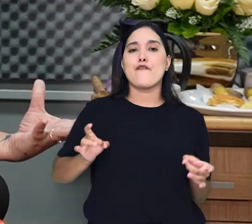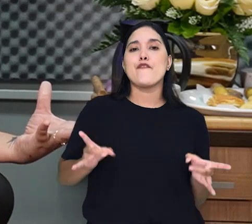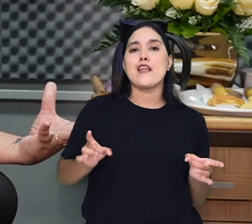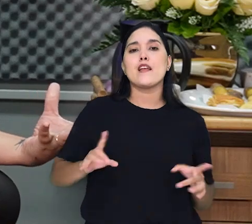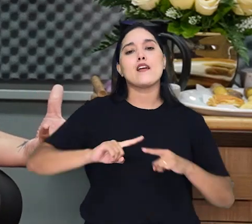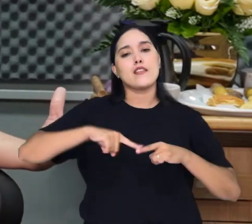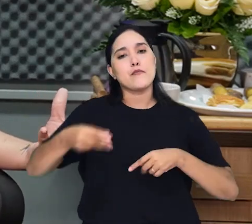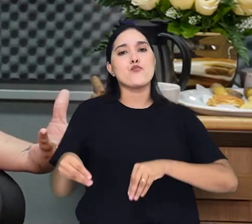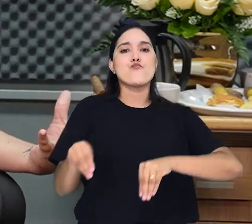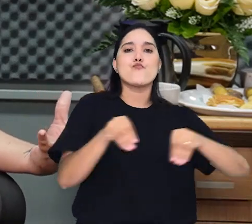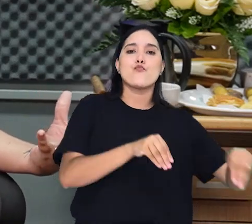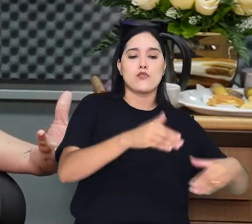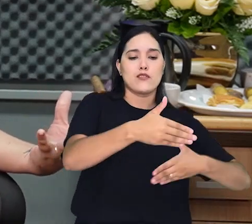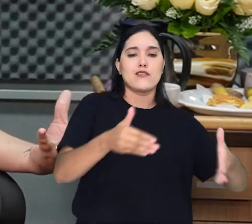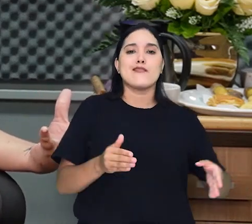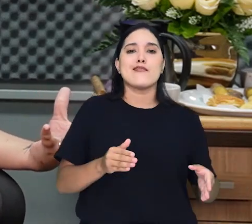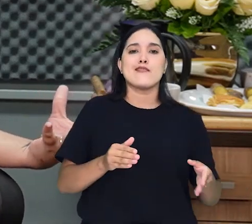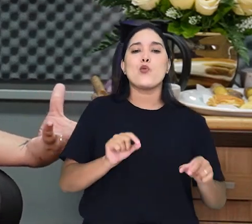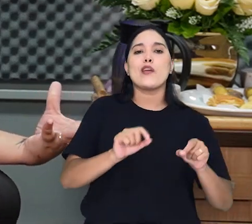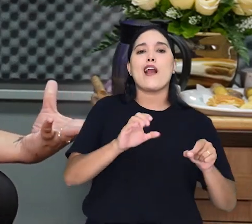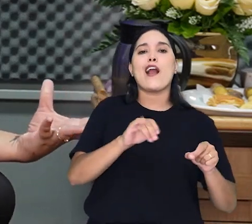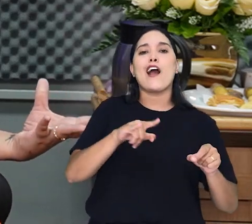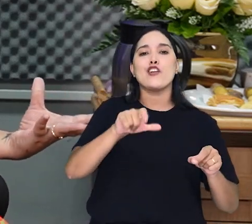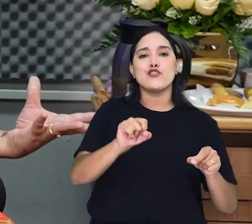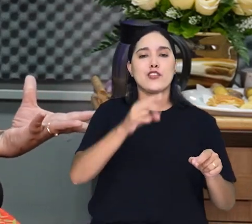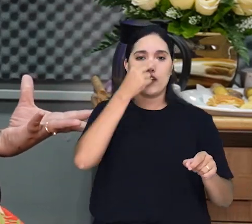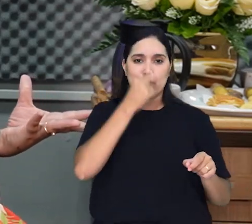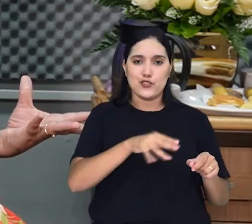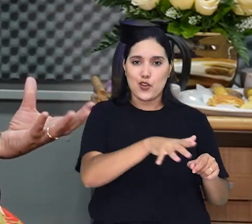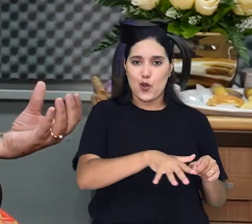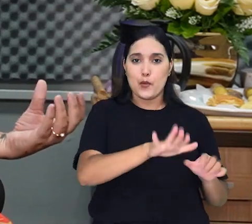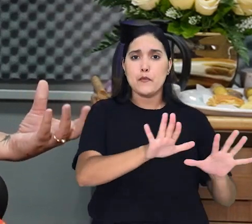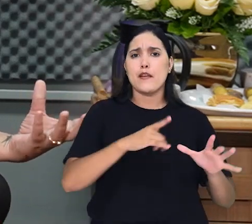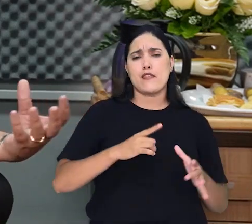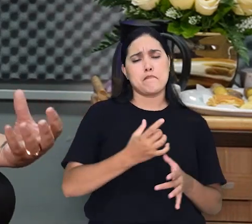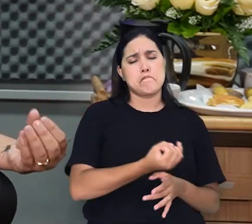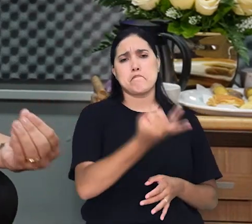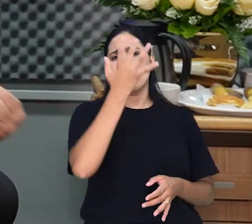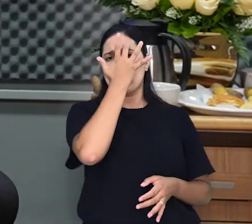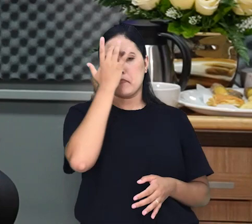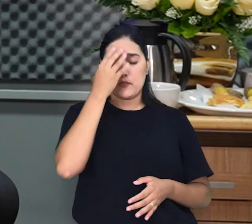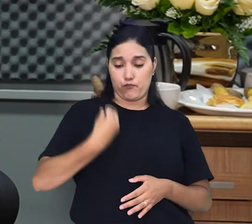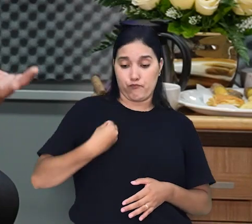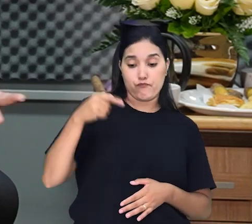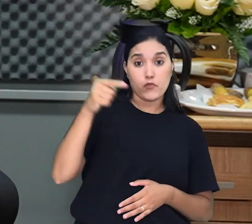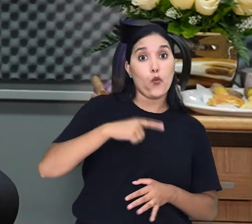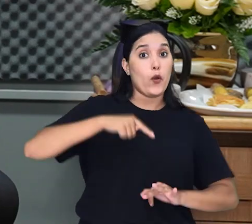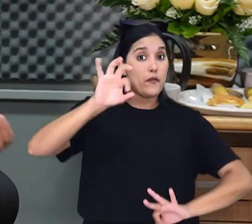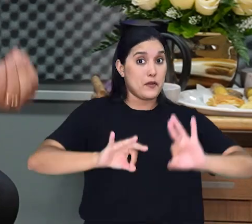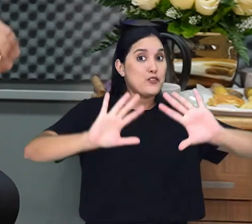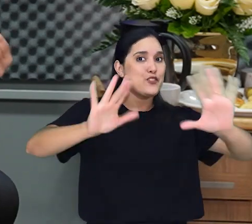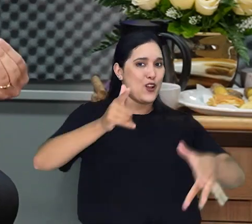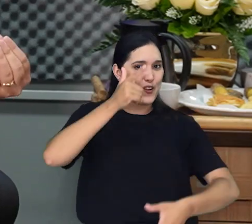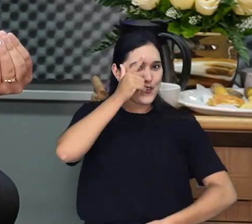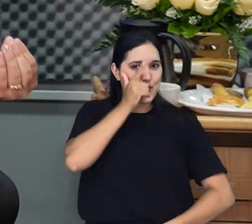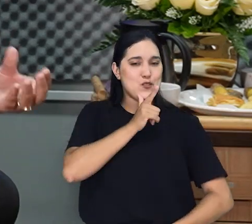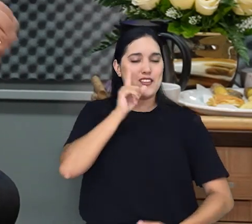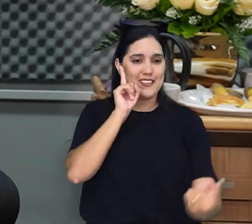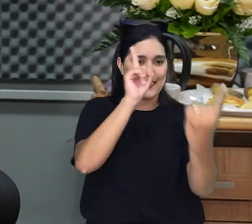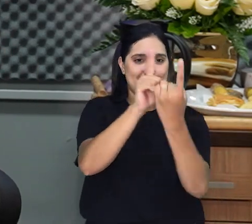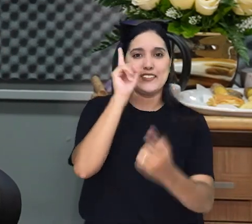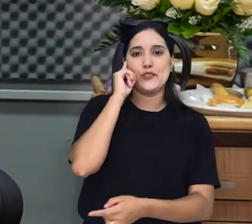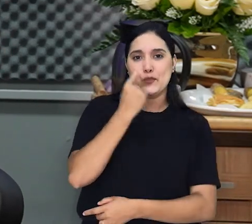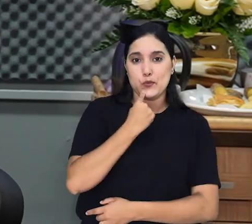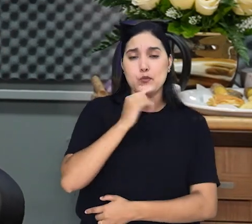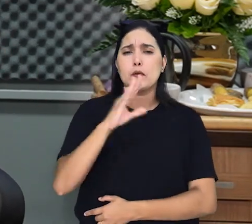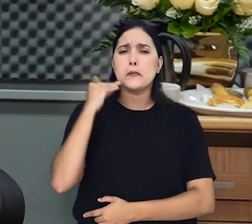como vendedora, depois fui para caixa em shopping, então ali todo tipo de pessoa entra ali, e eu estava preparada pelo